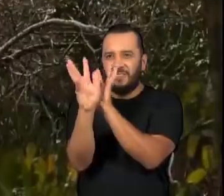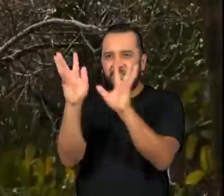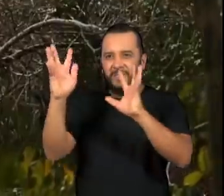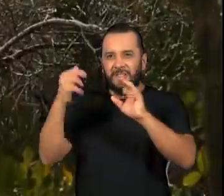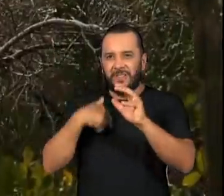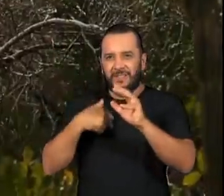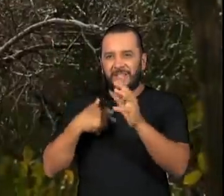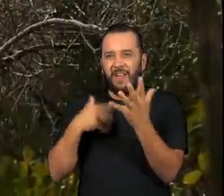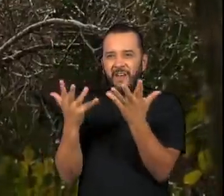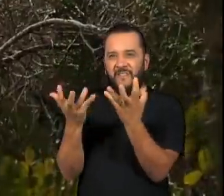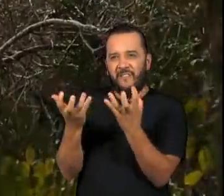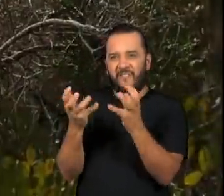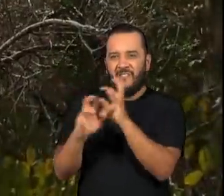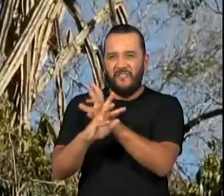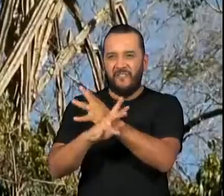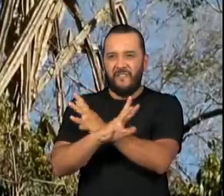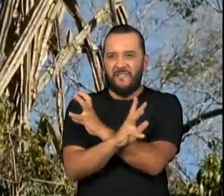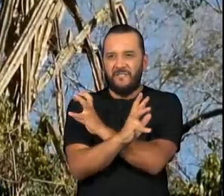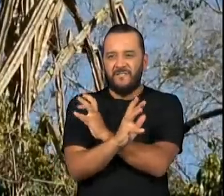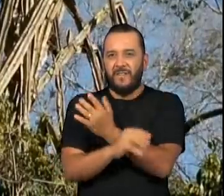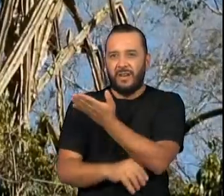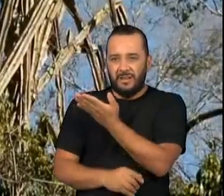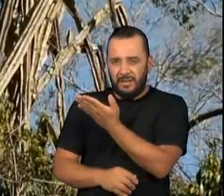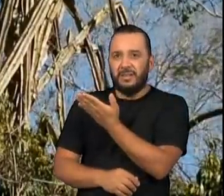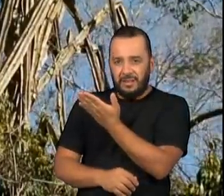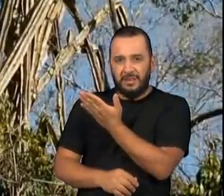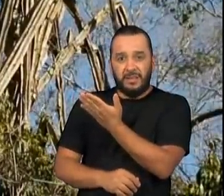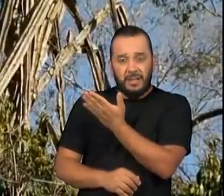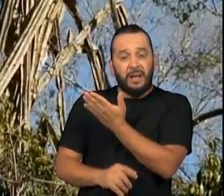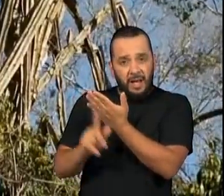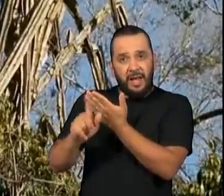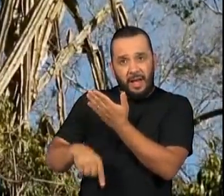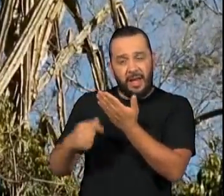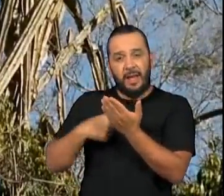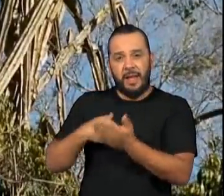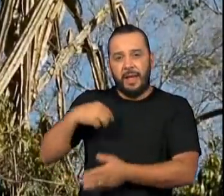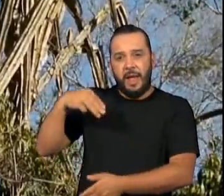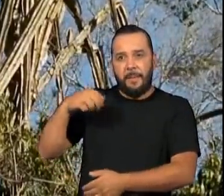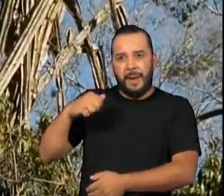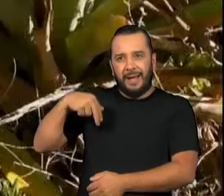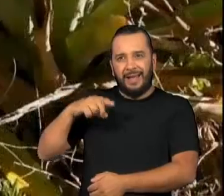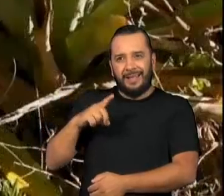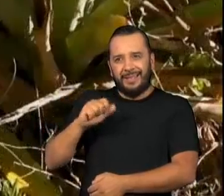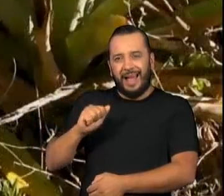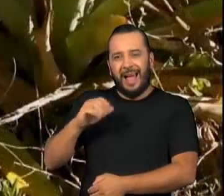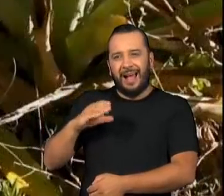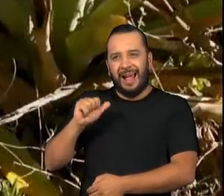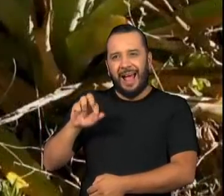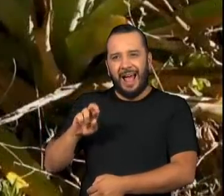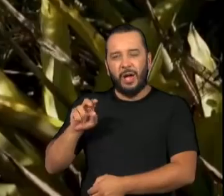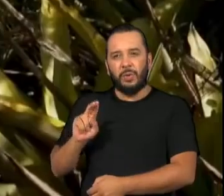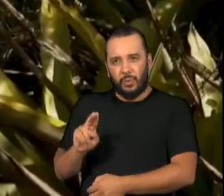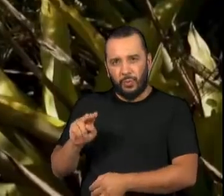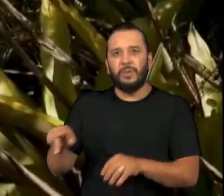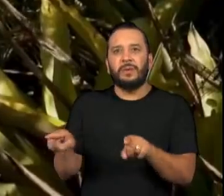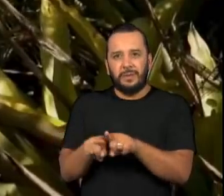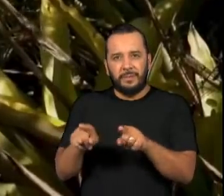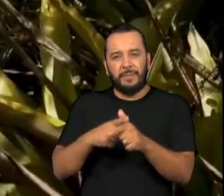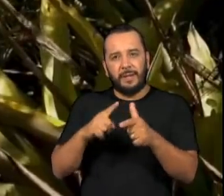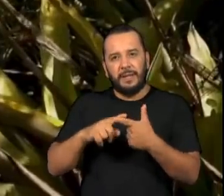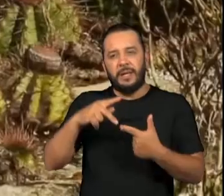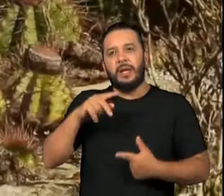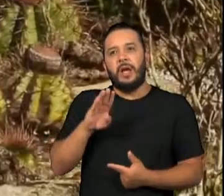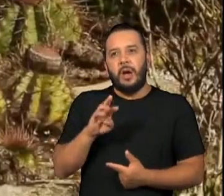cipós, galhos retorcidos. O mandacaru, soberano do sertão. Bromélias cobrindo o